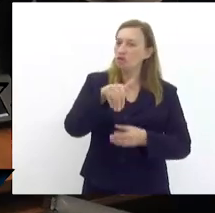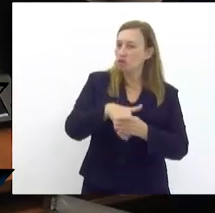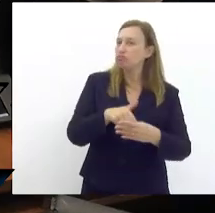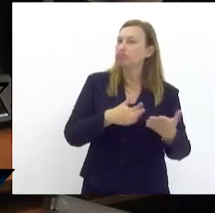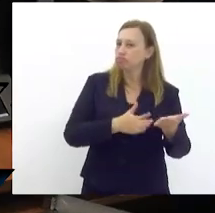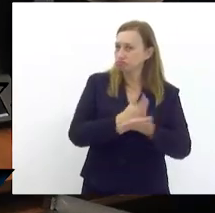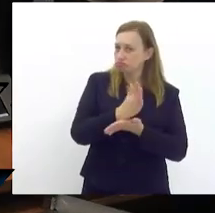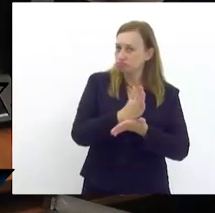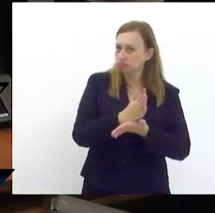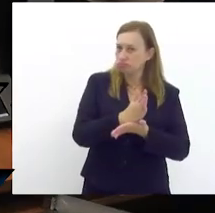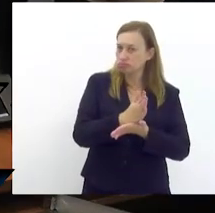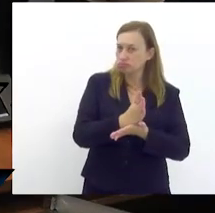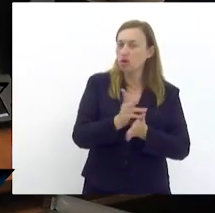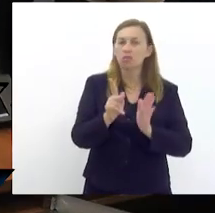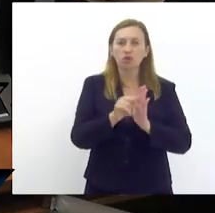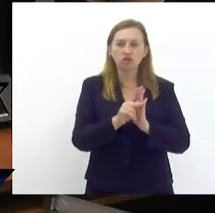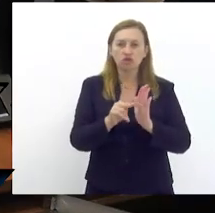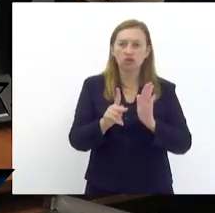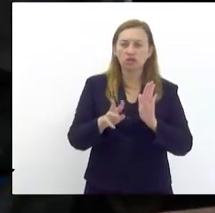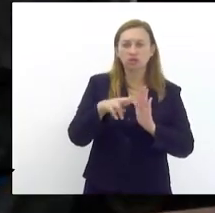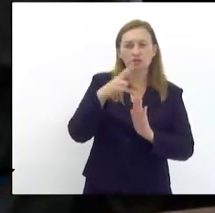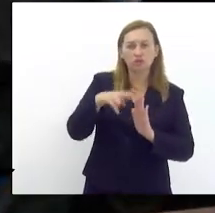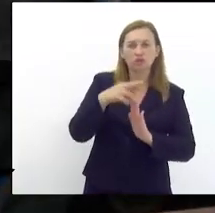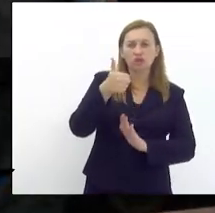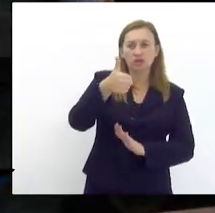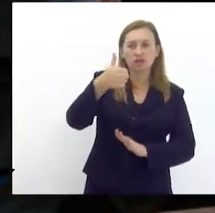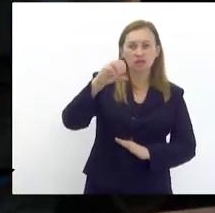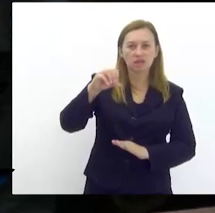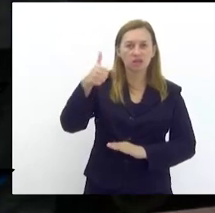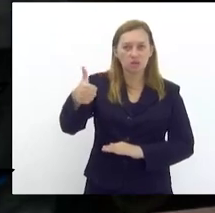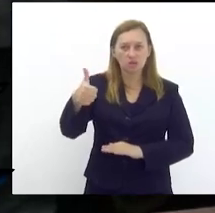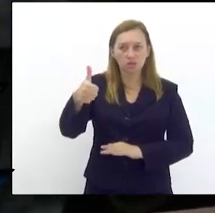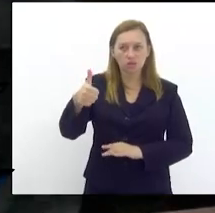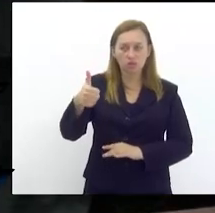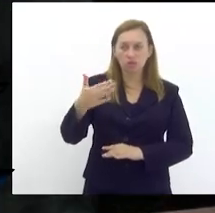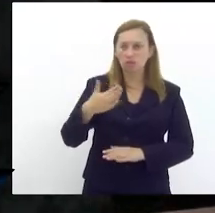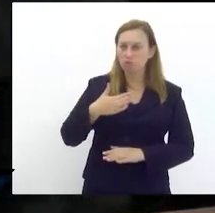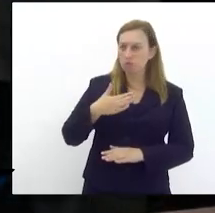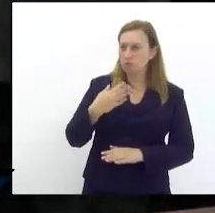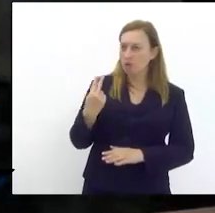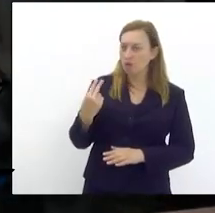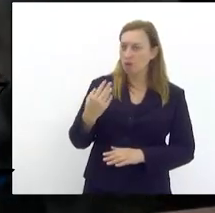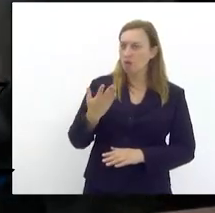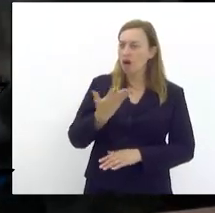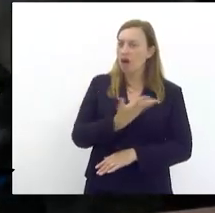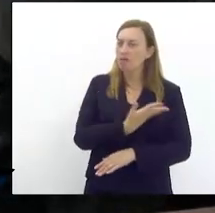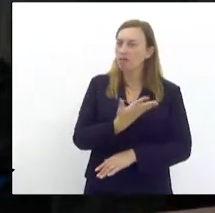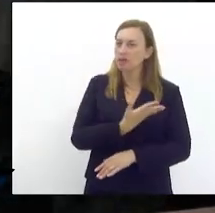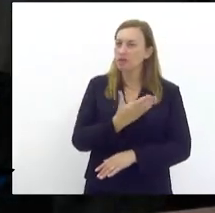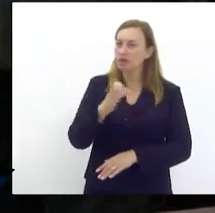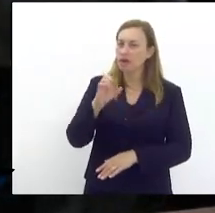favorável ao projeto de resolução 101 do meu companheiro ecossocialista